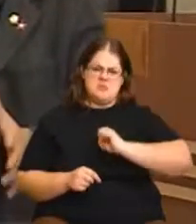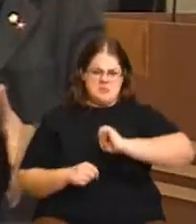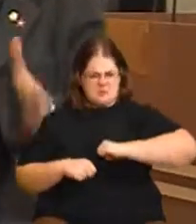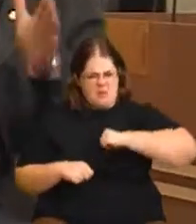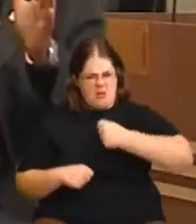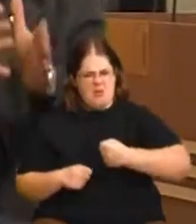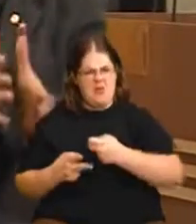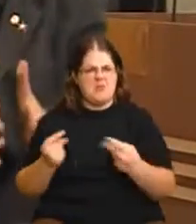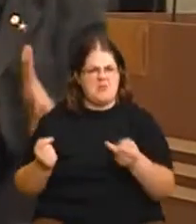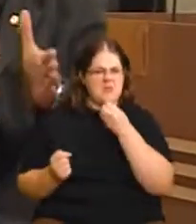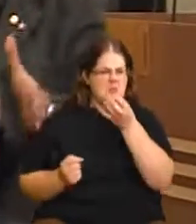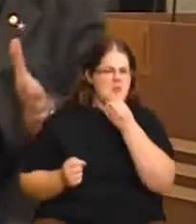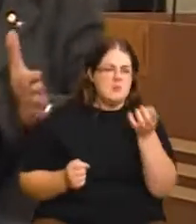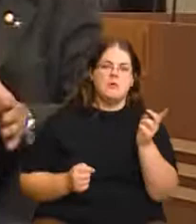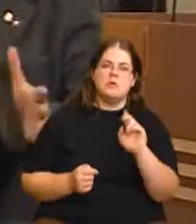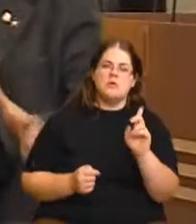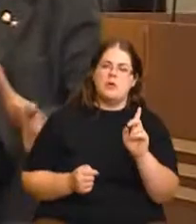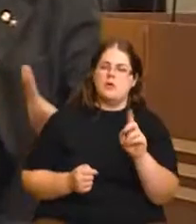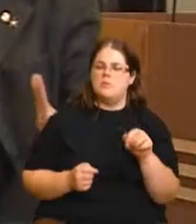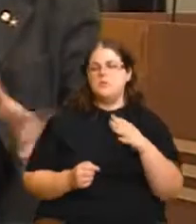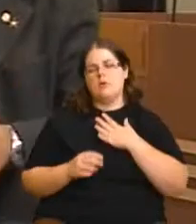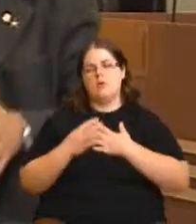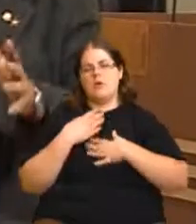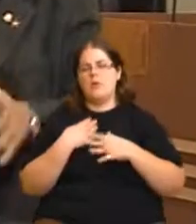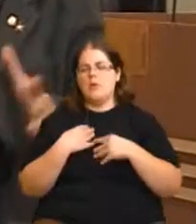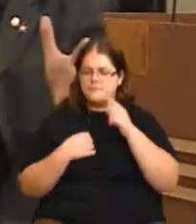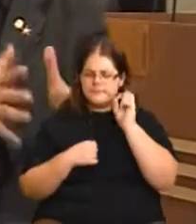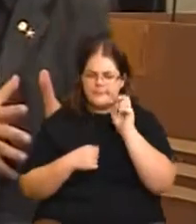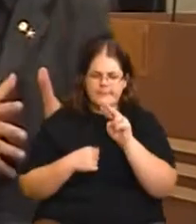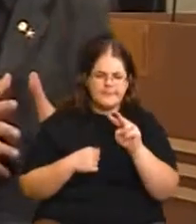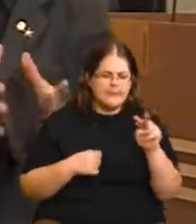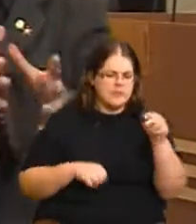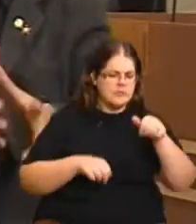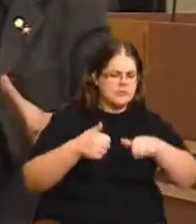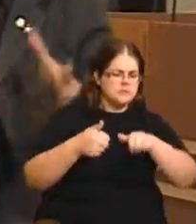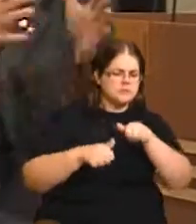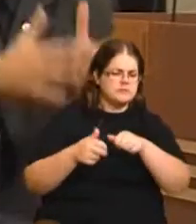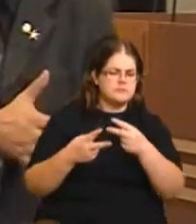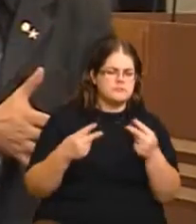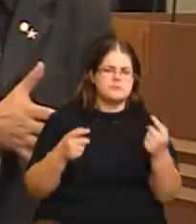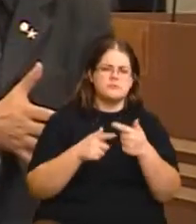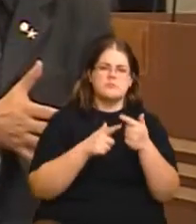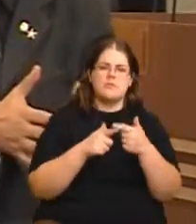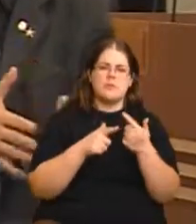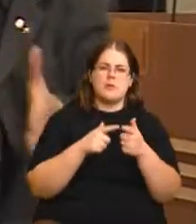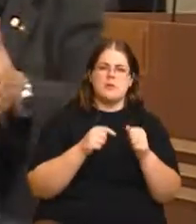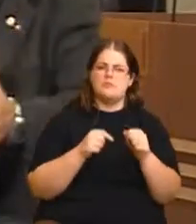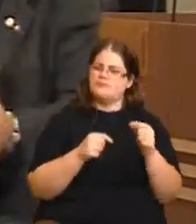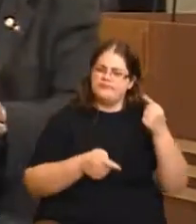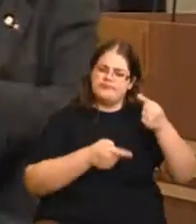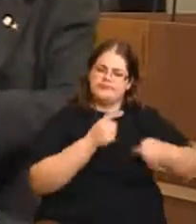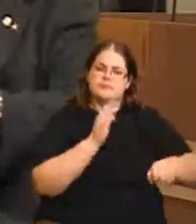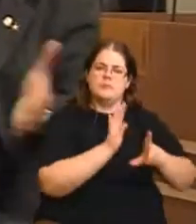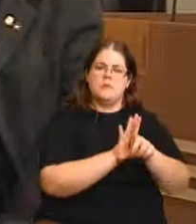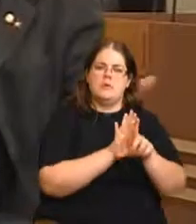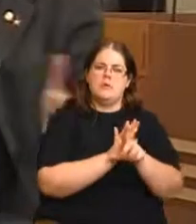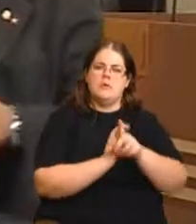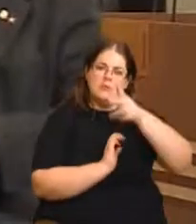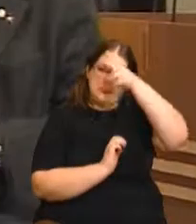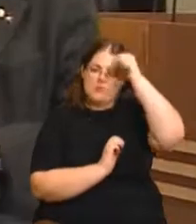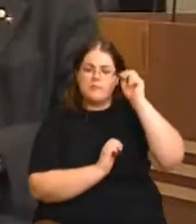raivosa, eu quero denunciar as irregularidades realmente que tem e ajudar o prefeito, porque se eu estou denunciando uma coisa que está ilegal, o prefeito tem que ir